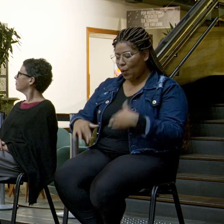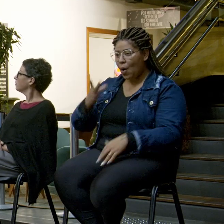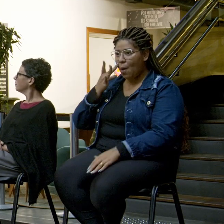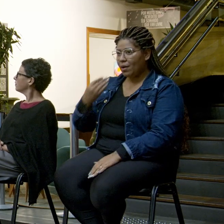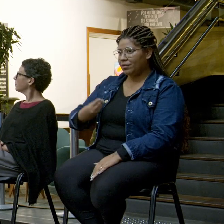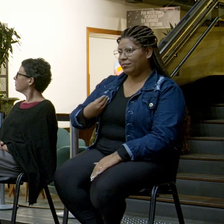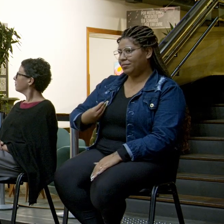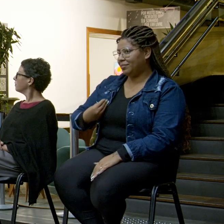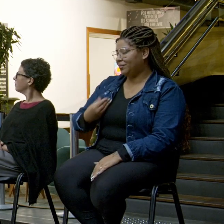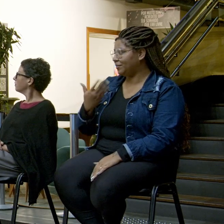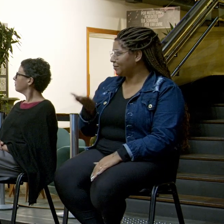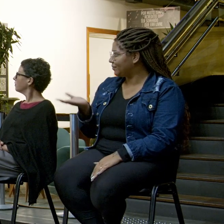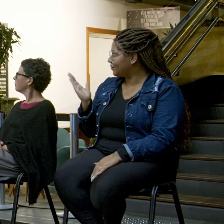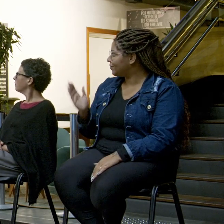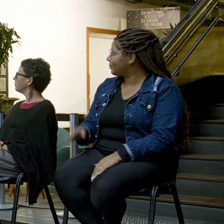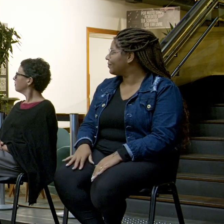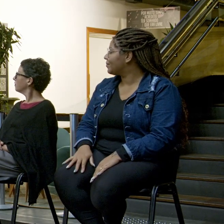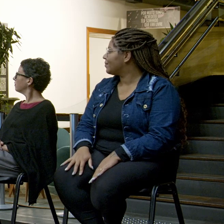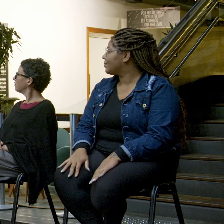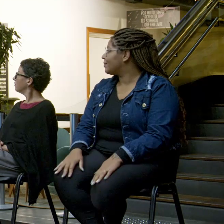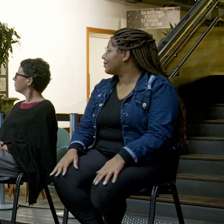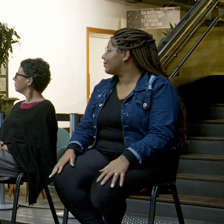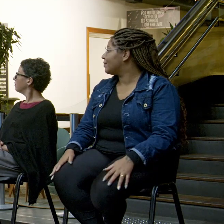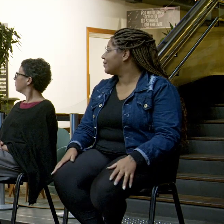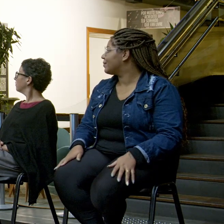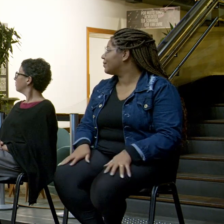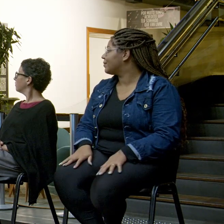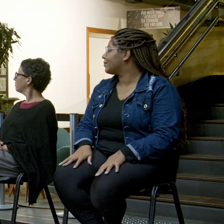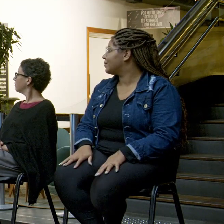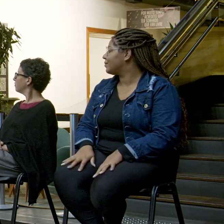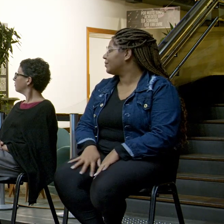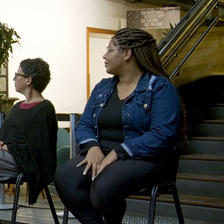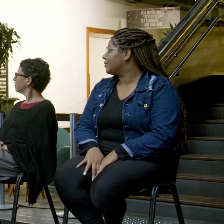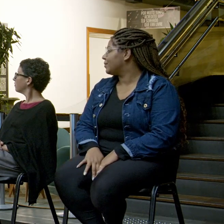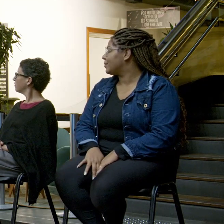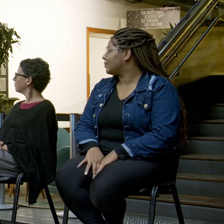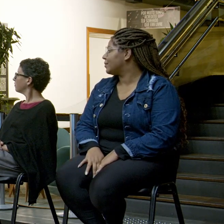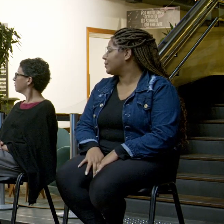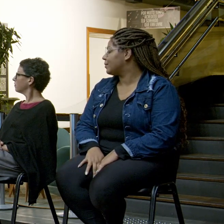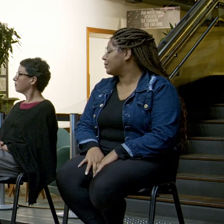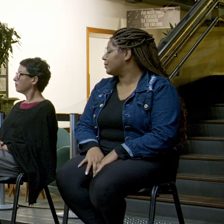do corpo para dentro dos trabalhos, acho que é um